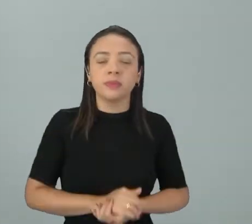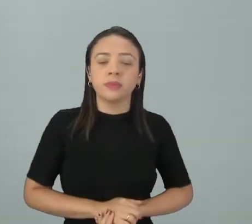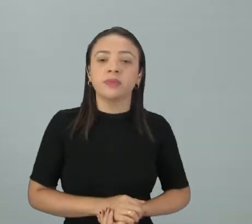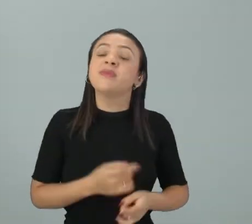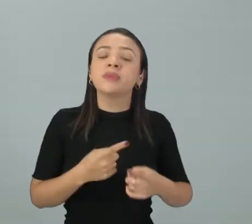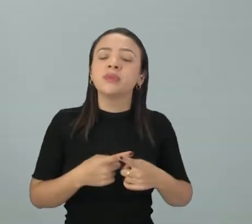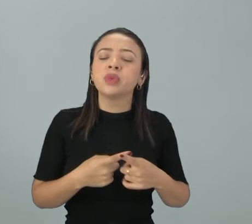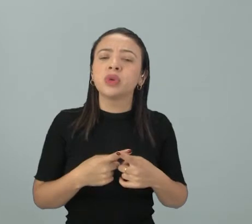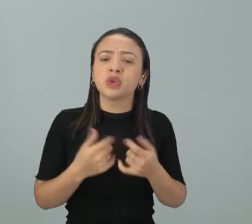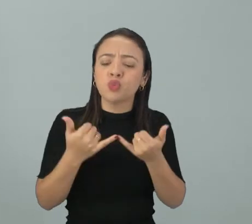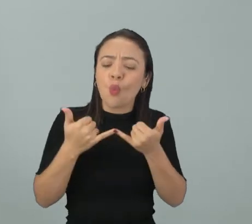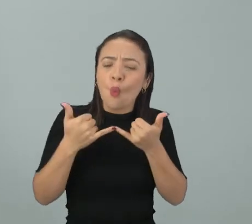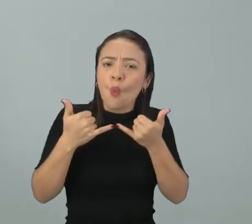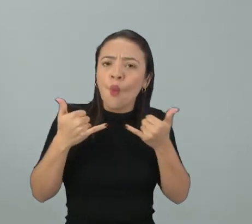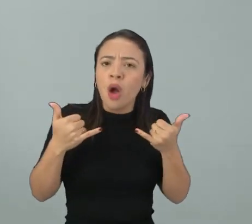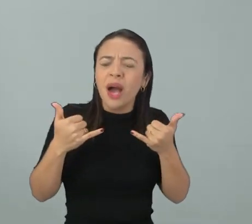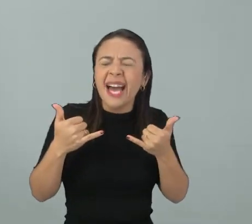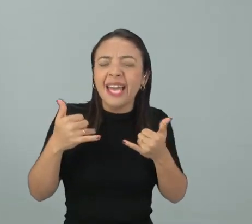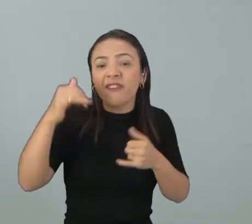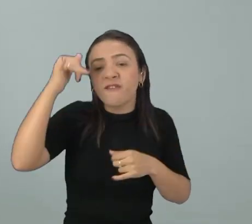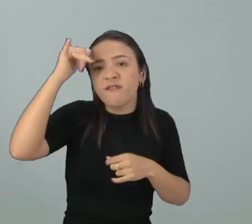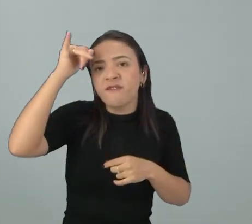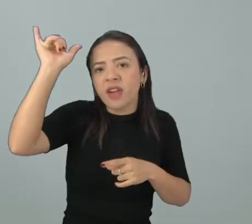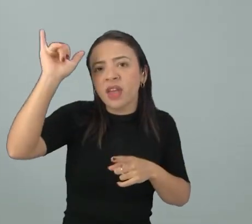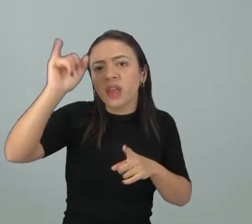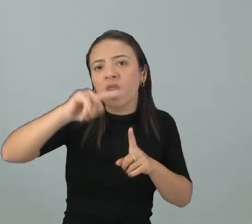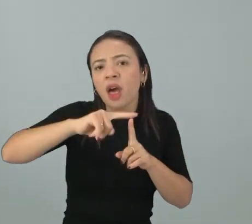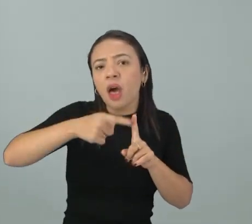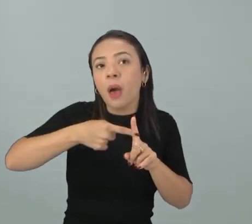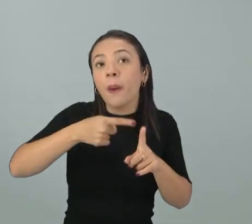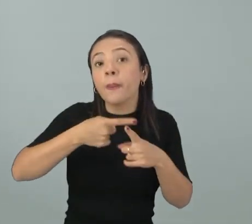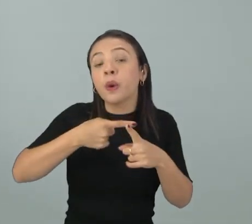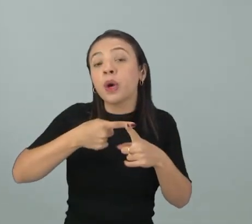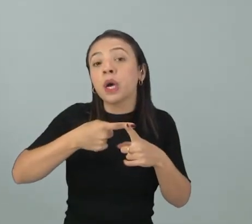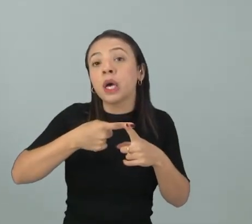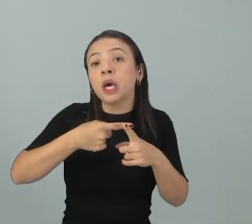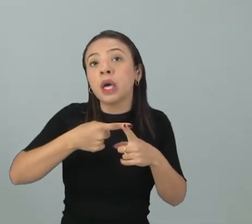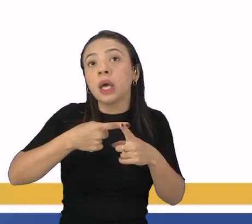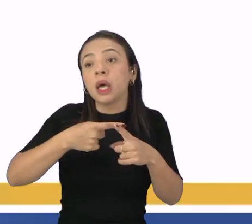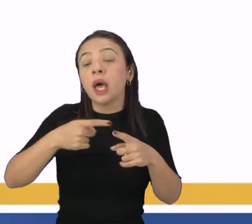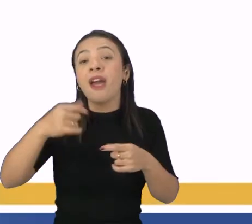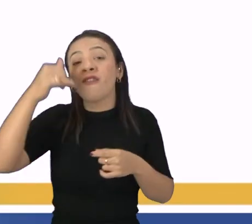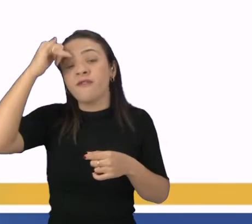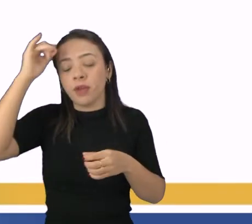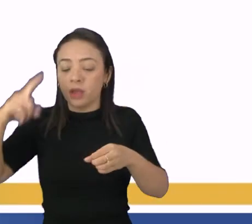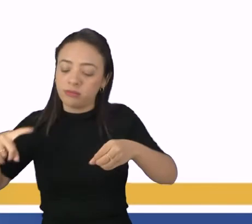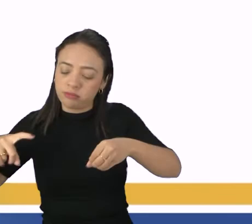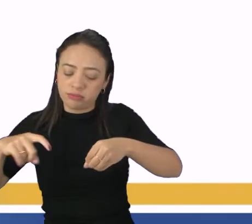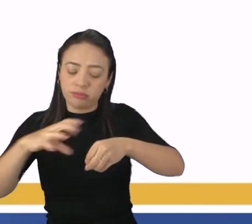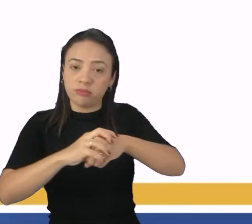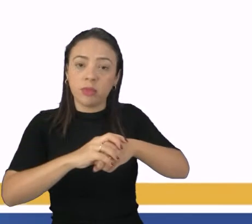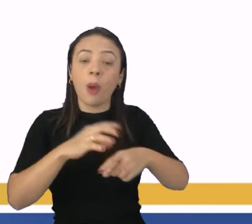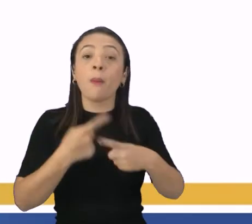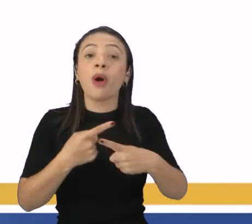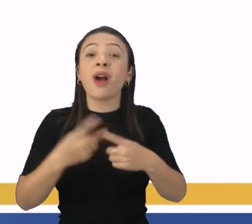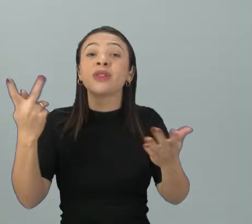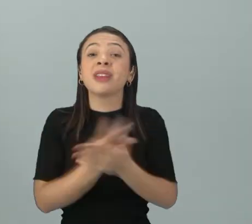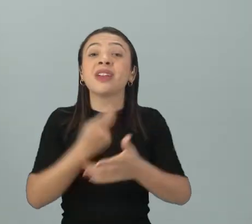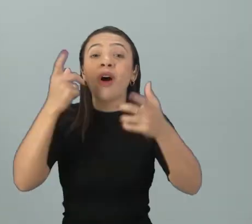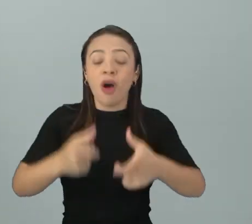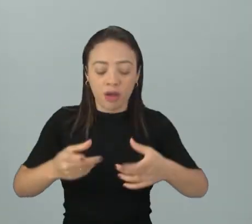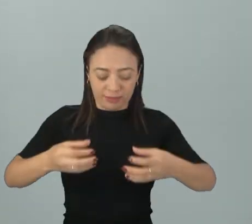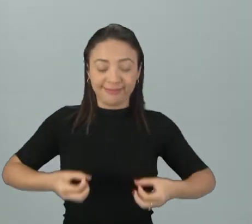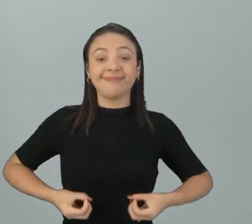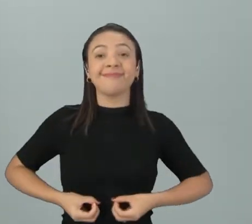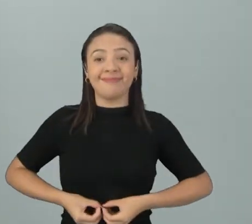essa obstrução vai impedir a fecundação? Porque a fecundação ocorre nas tubas uterinas. Se você obstrui a